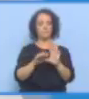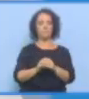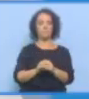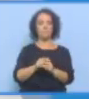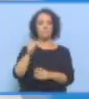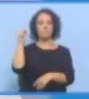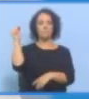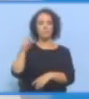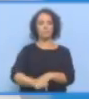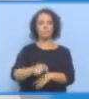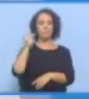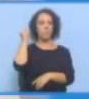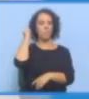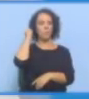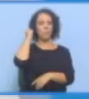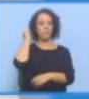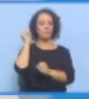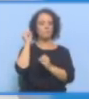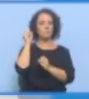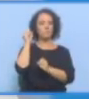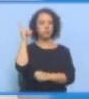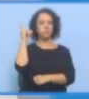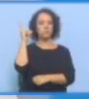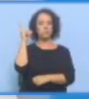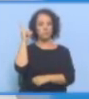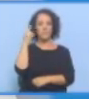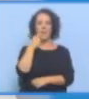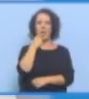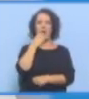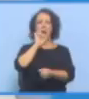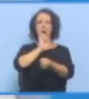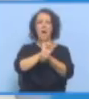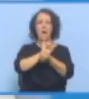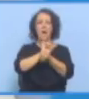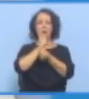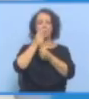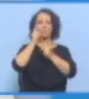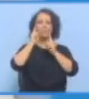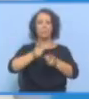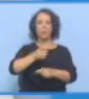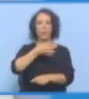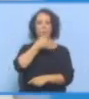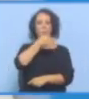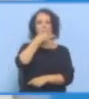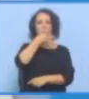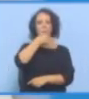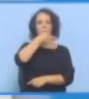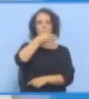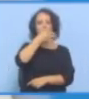Imediatamente se abriram os ouvidos do homem, soltou-se-lhe a prisão da língua e começou a falar corretamente.